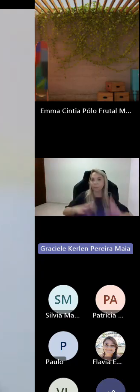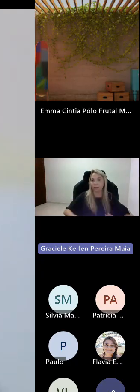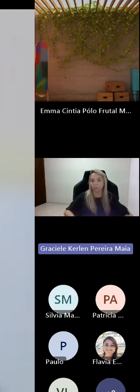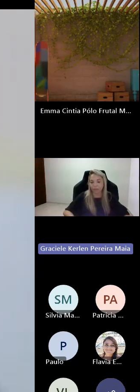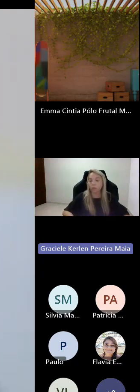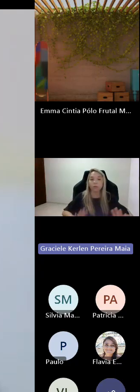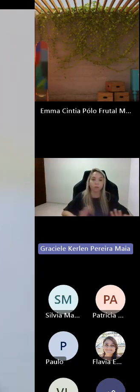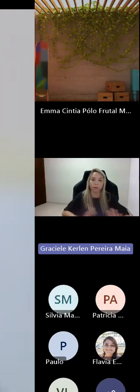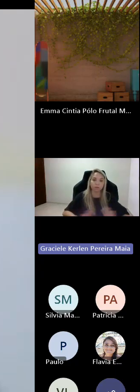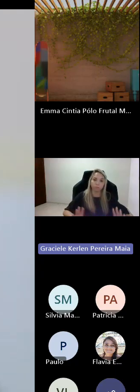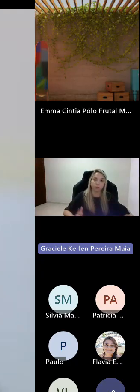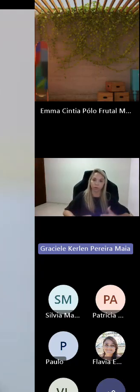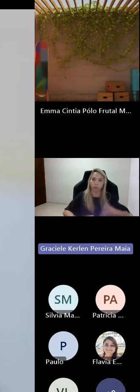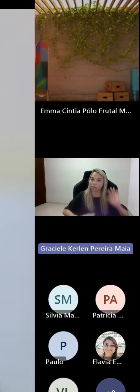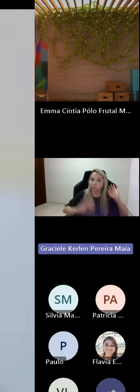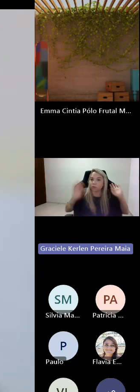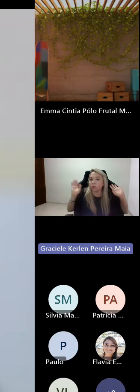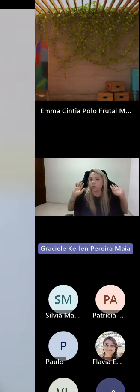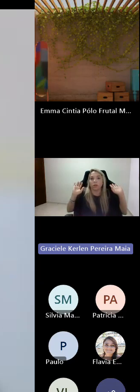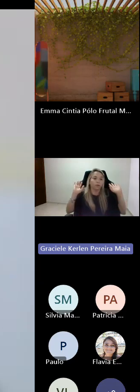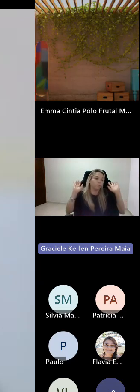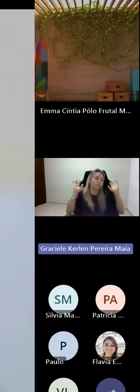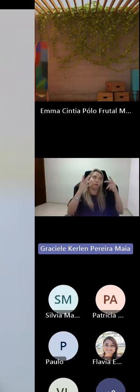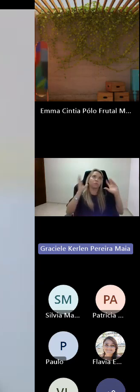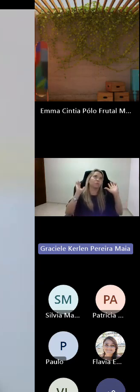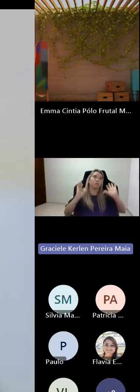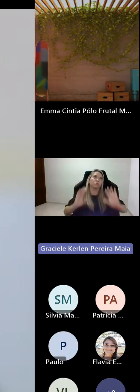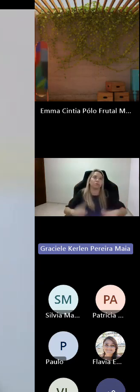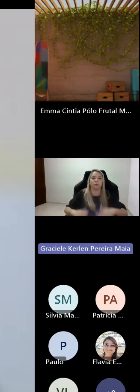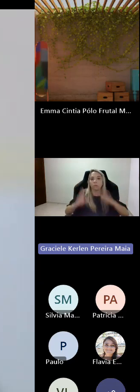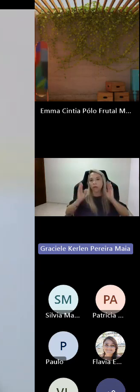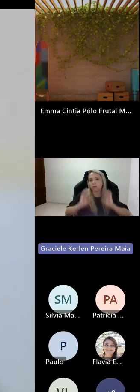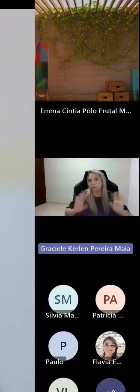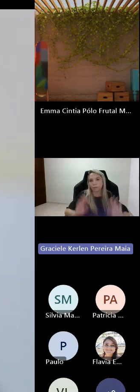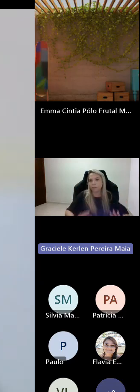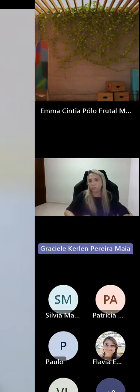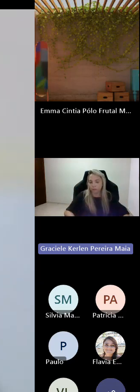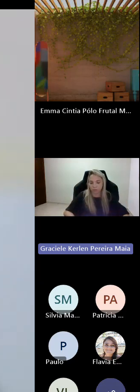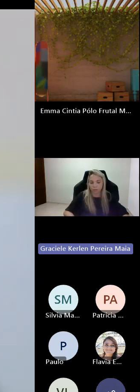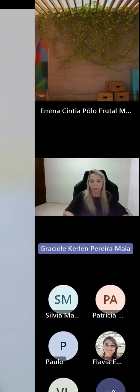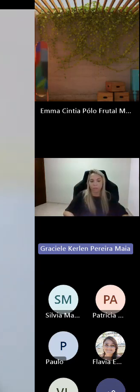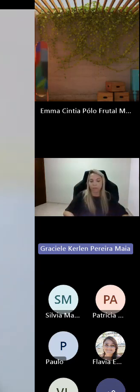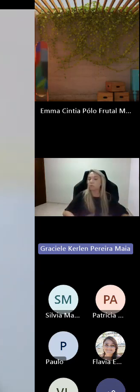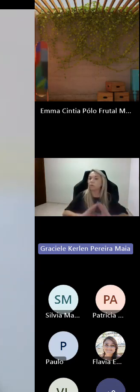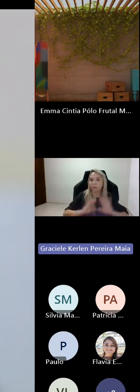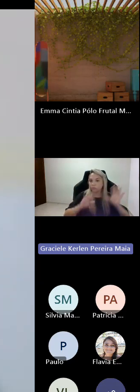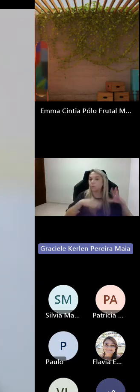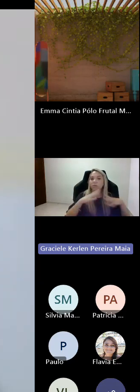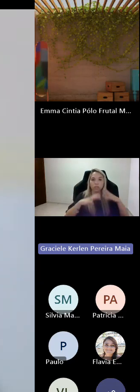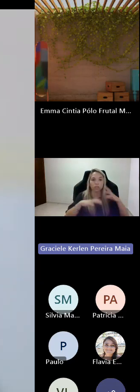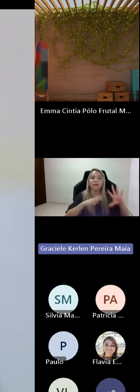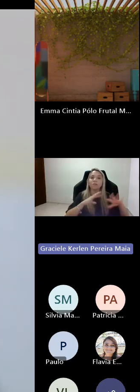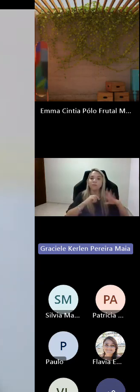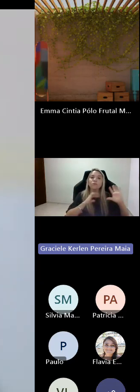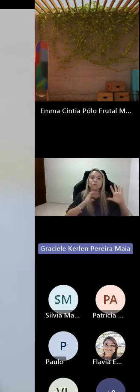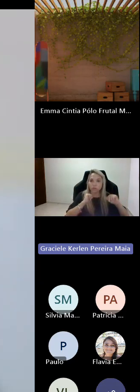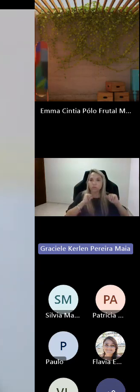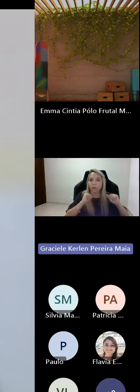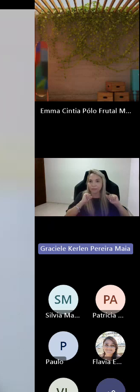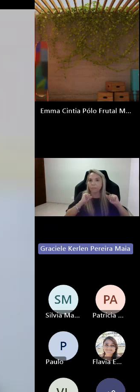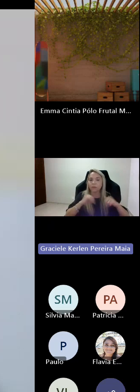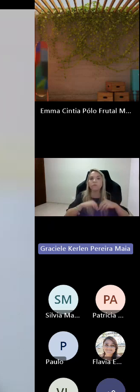da disciplina mesmo, tá? Não que eu não acho importante fórum de discussão, eu acho extremamente importante. Mas qualquer dúvida também que a gente tiver, a gente